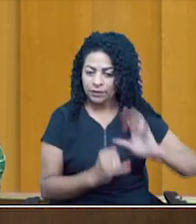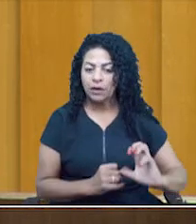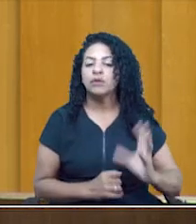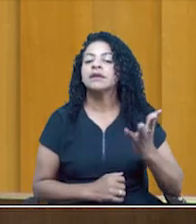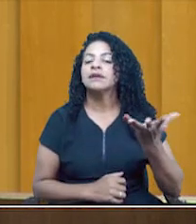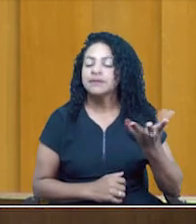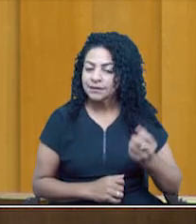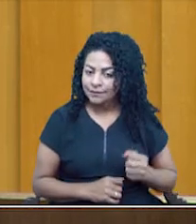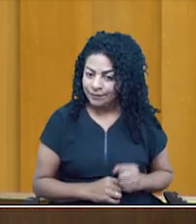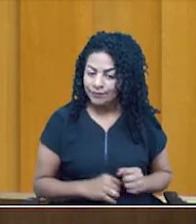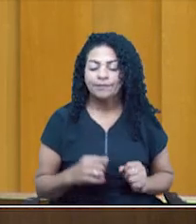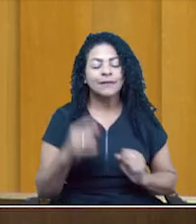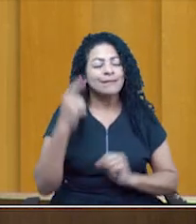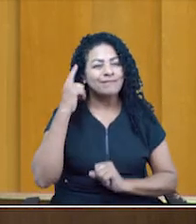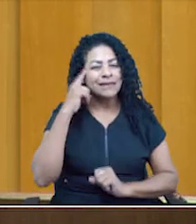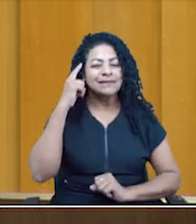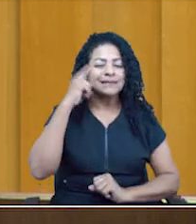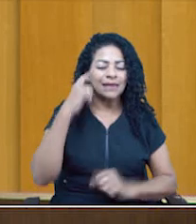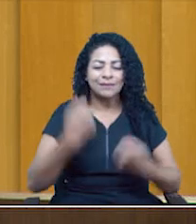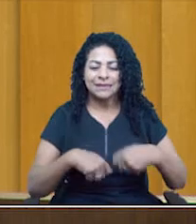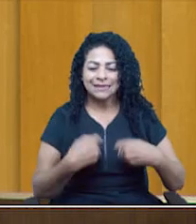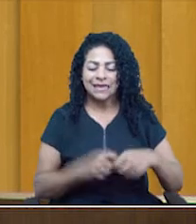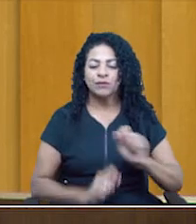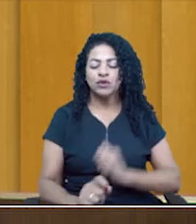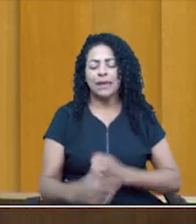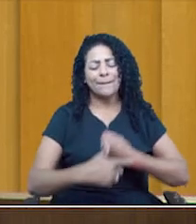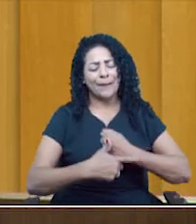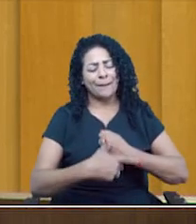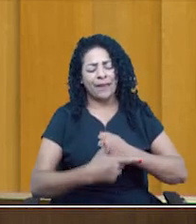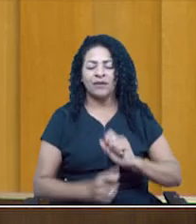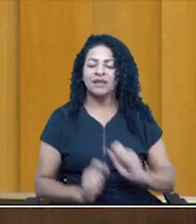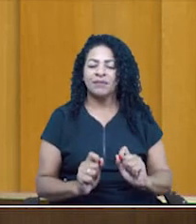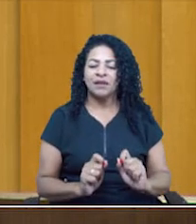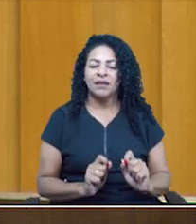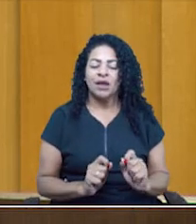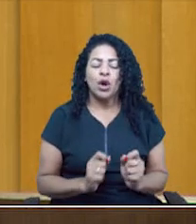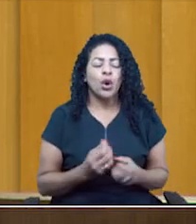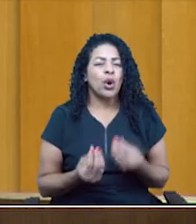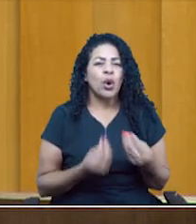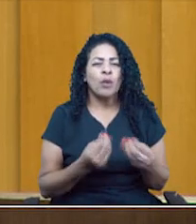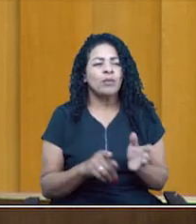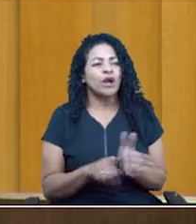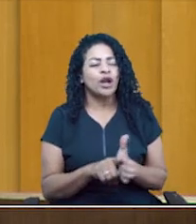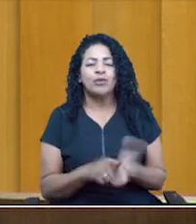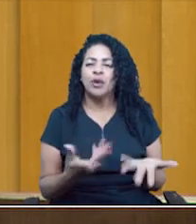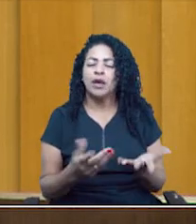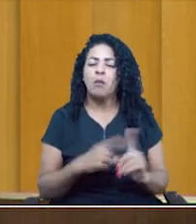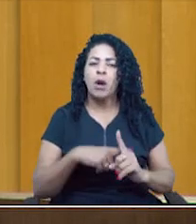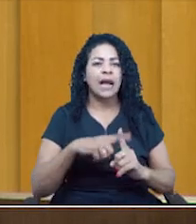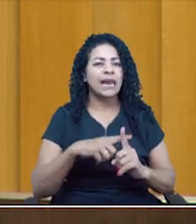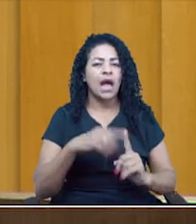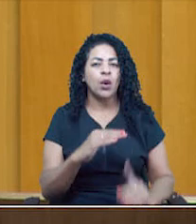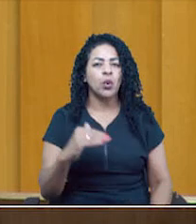deveríamos refletir efetivamente o papel e qual a participação, qual o grau de participação dos